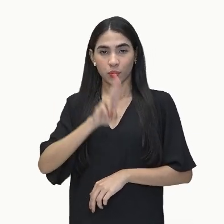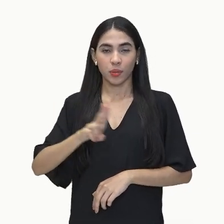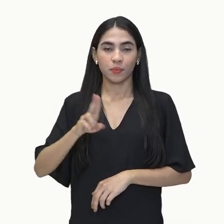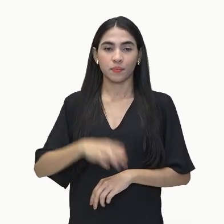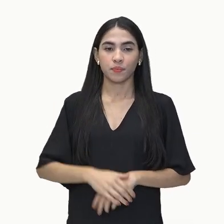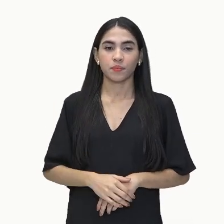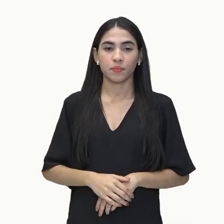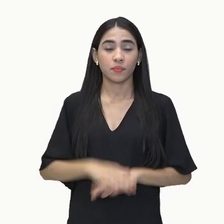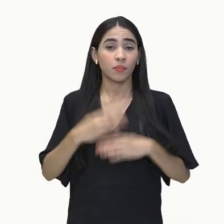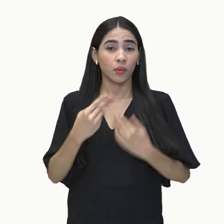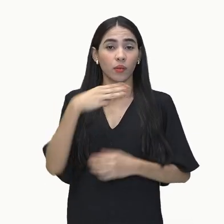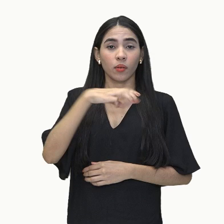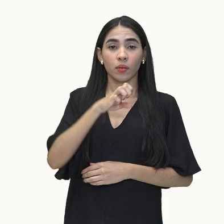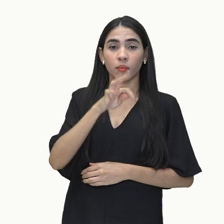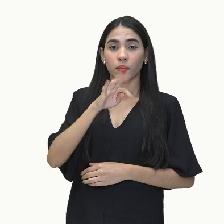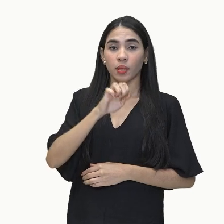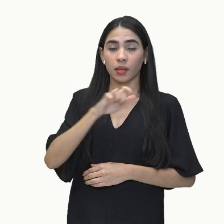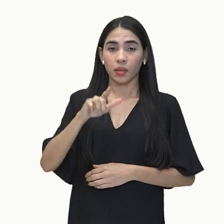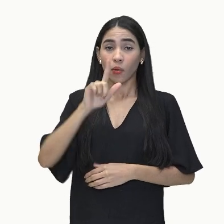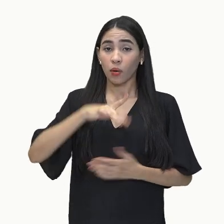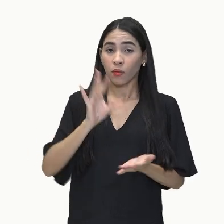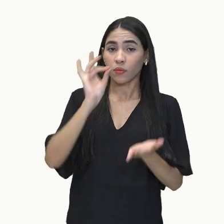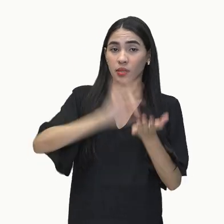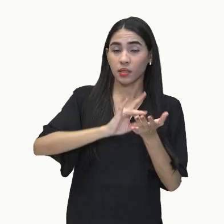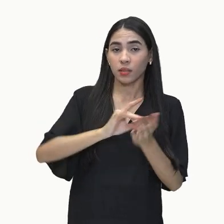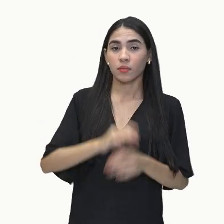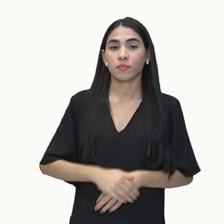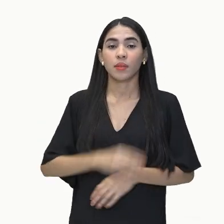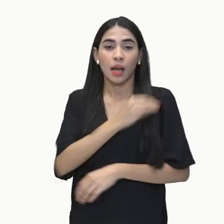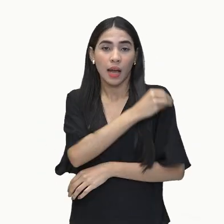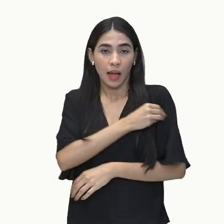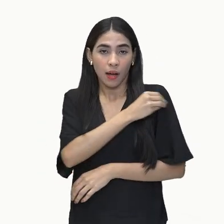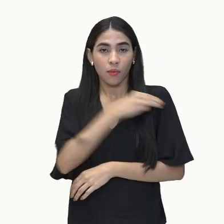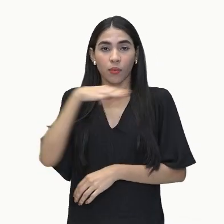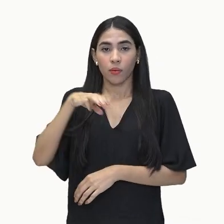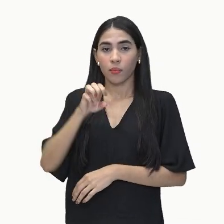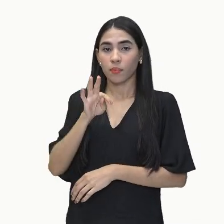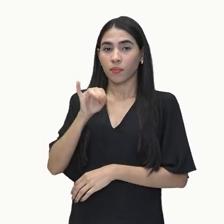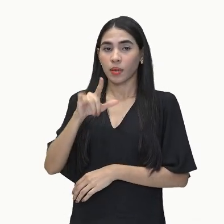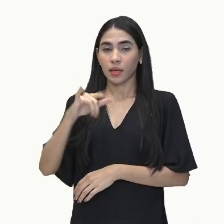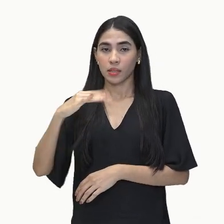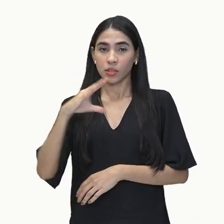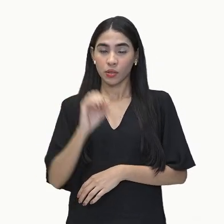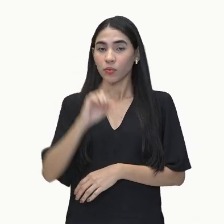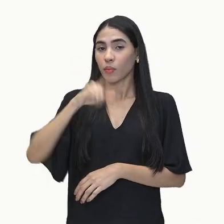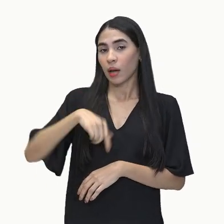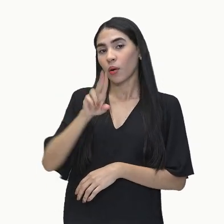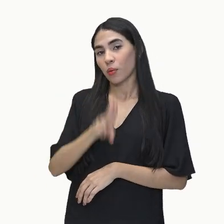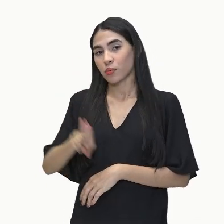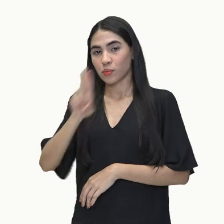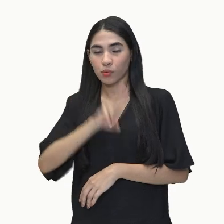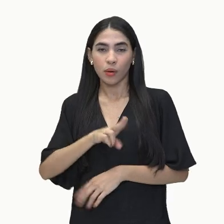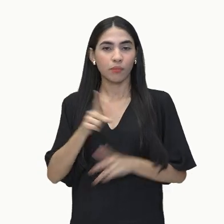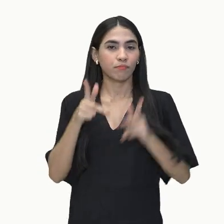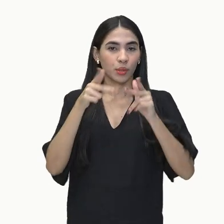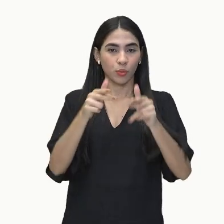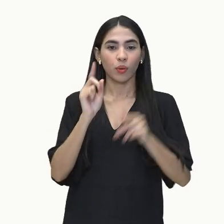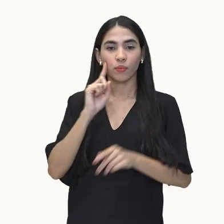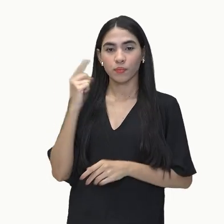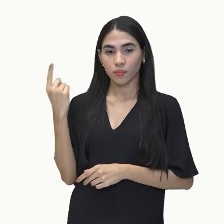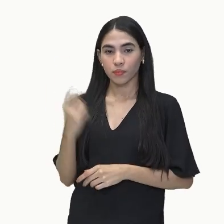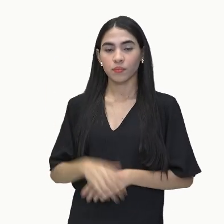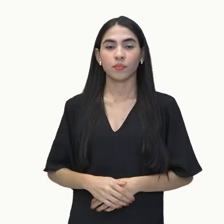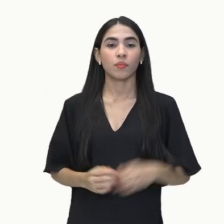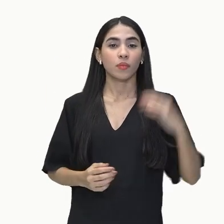Então, metanol é a nomenclatura oficial. Álcool metílico é a nomenclatura usual. O mesmo raciocínio para esse. Ó. Tem